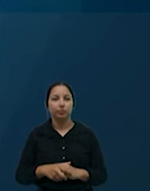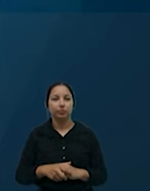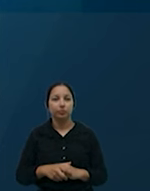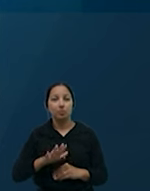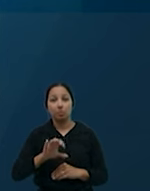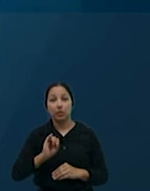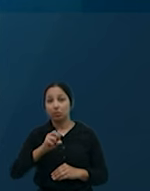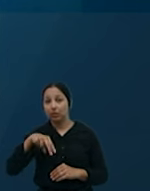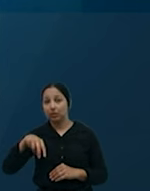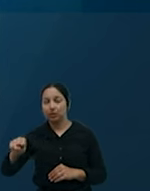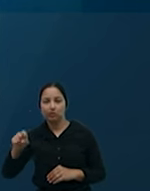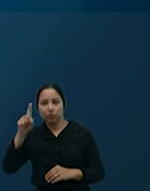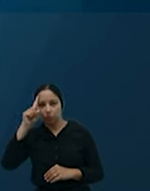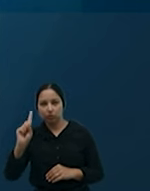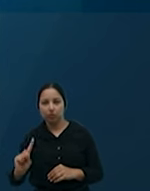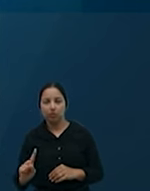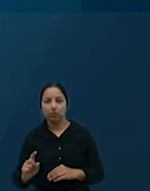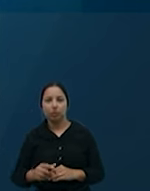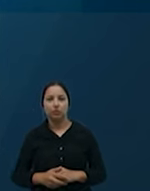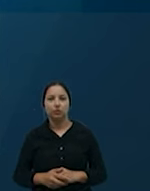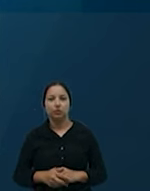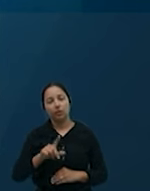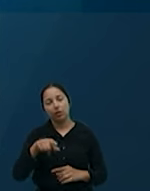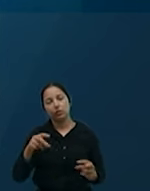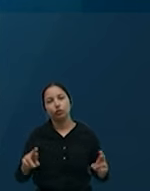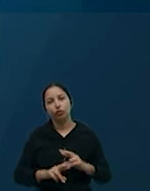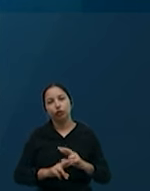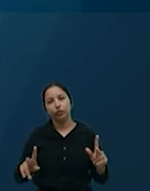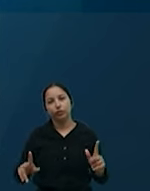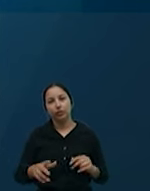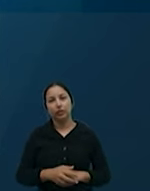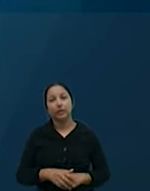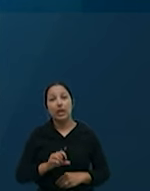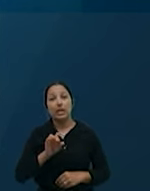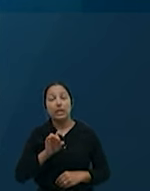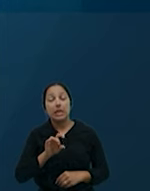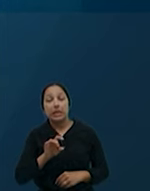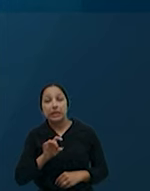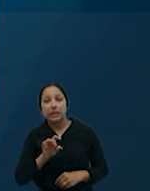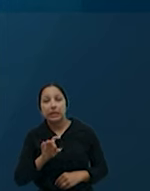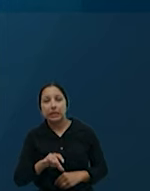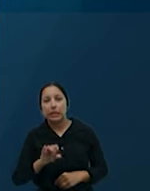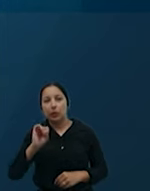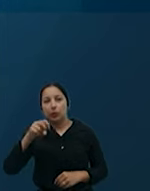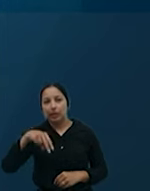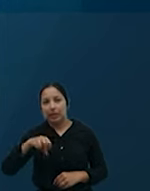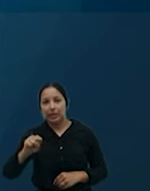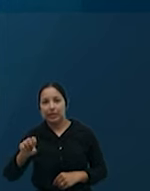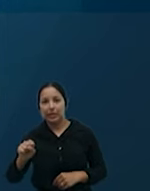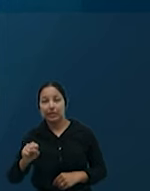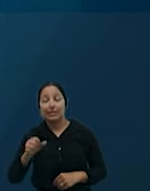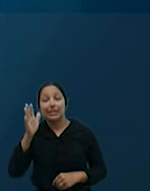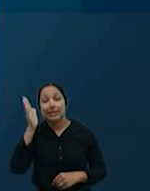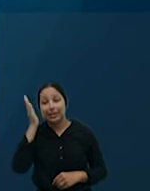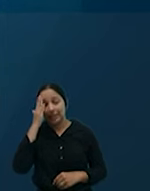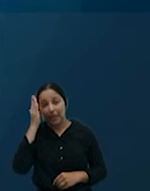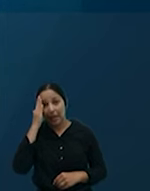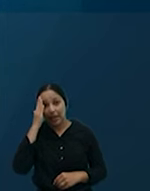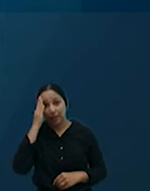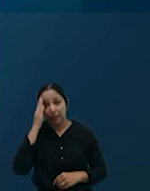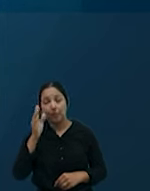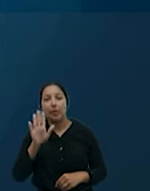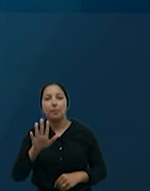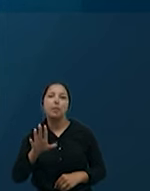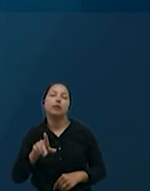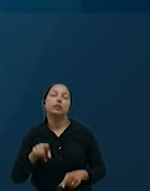administração. Essa é a diferença. Se o INSS teve conhecimento do fato e indeferiu, não há que se